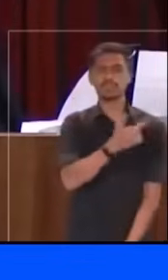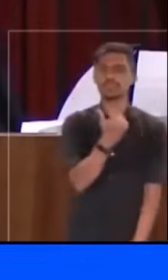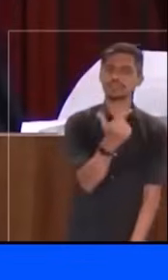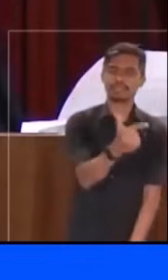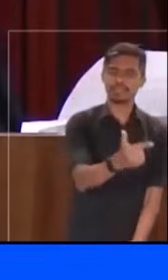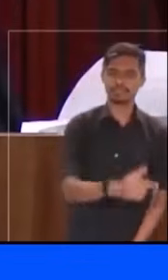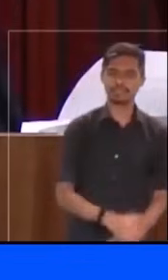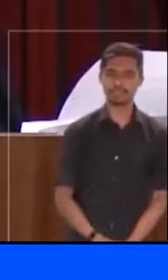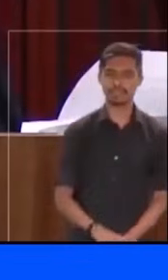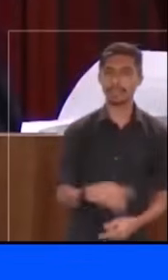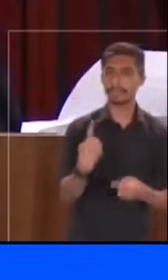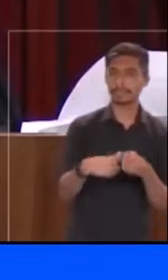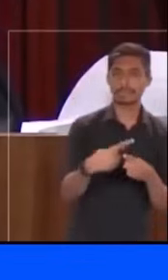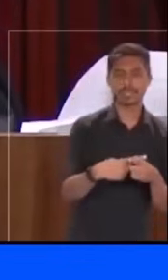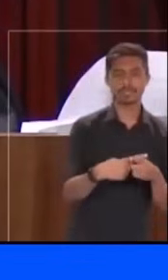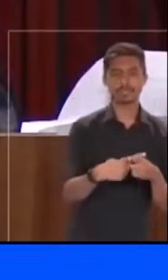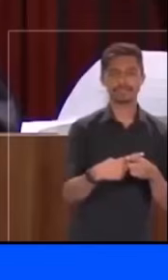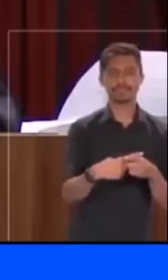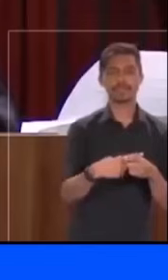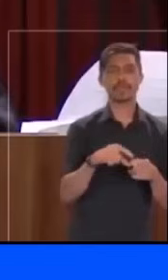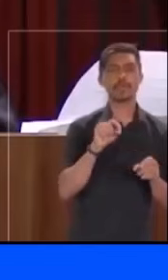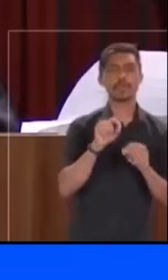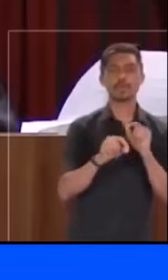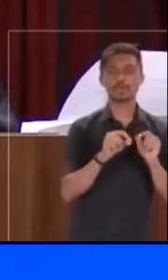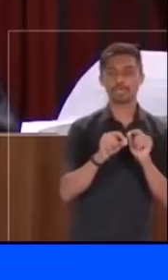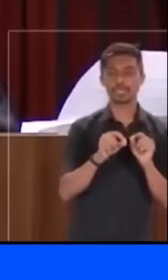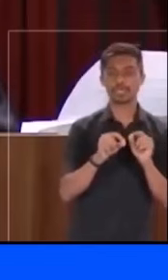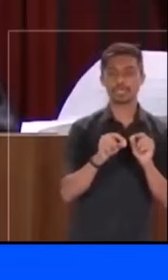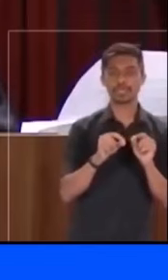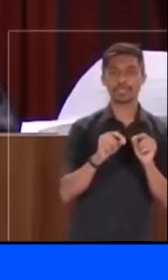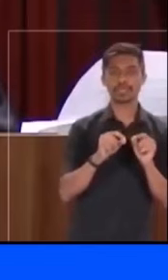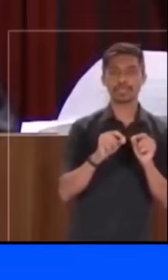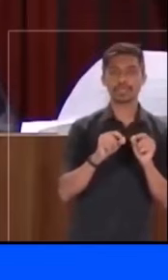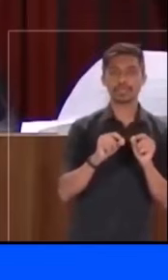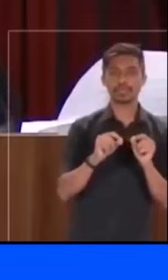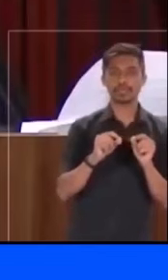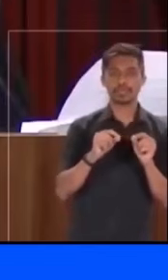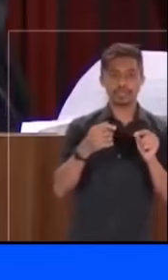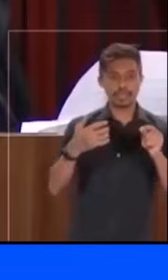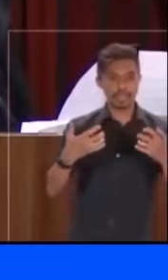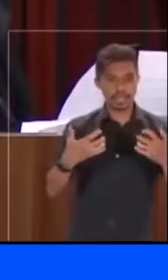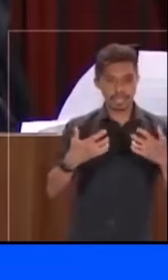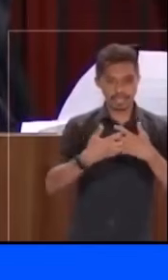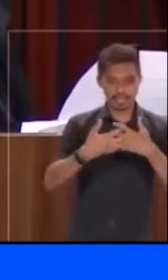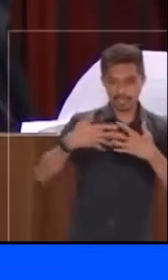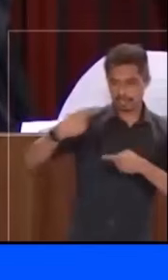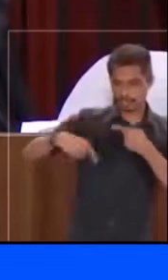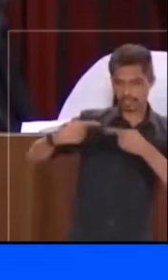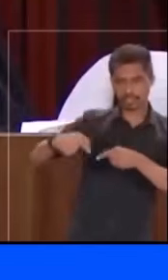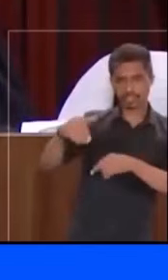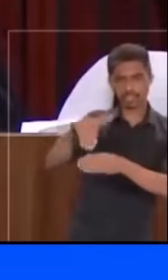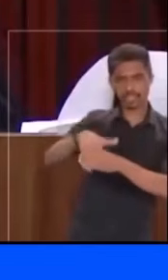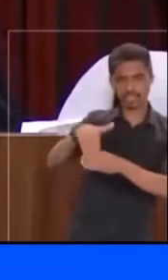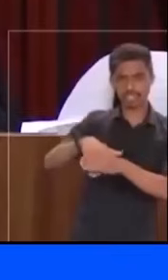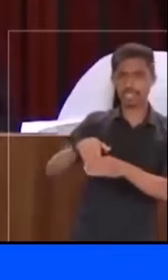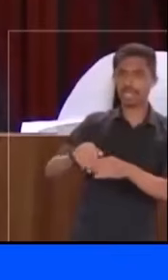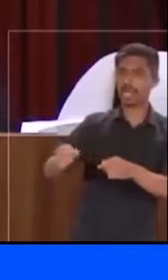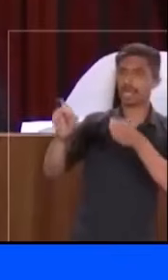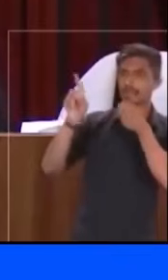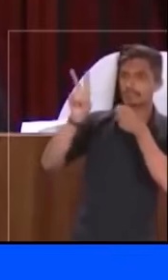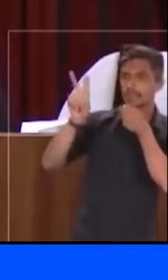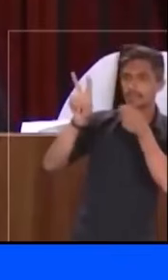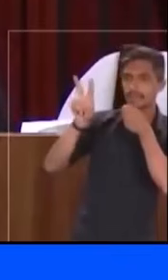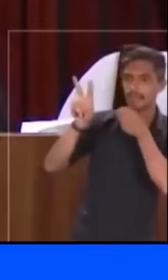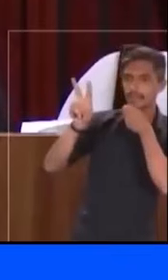Porque o que se adequava mais à política eleitoral, à campanha